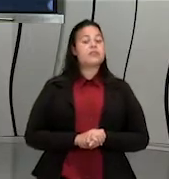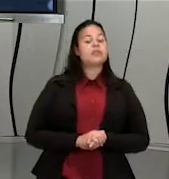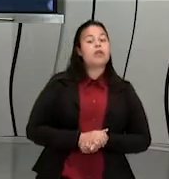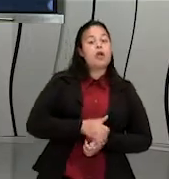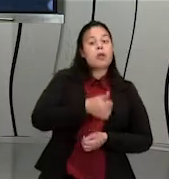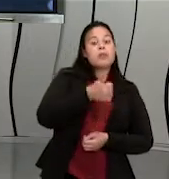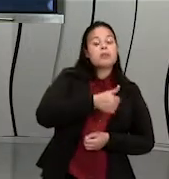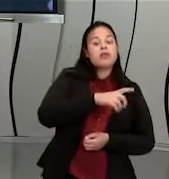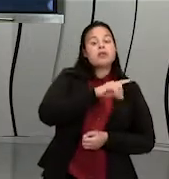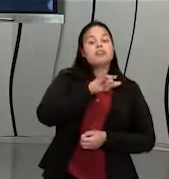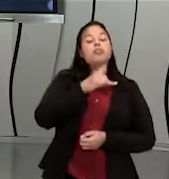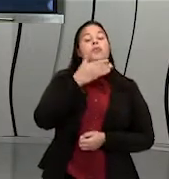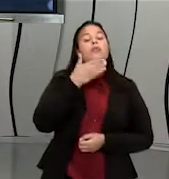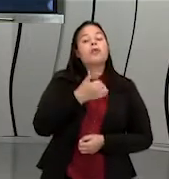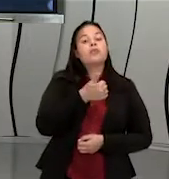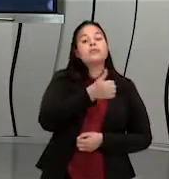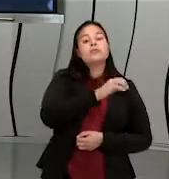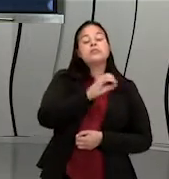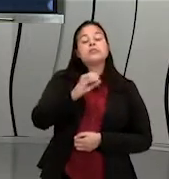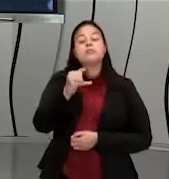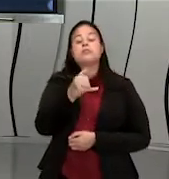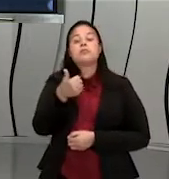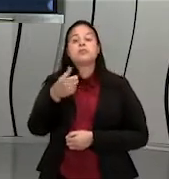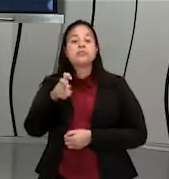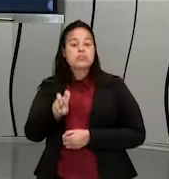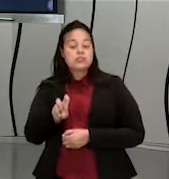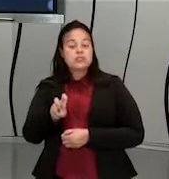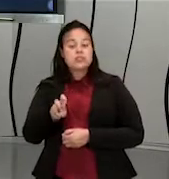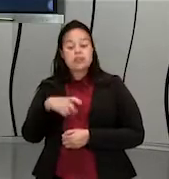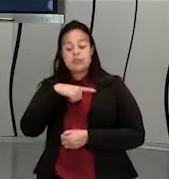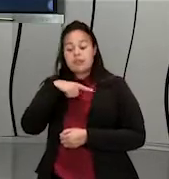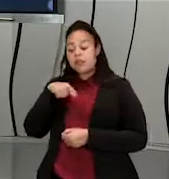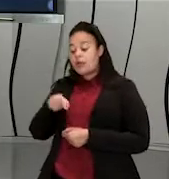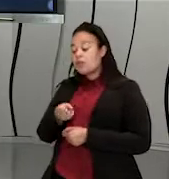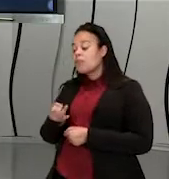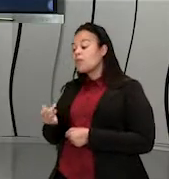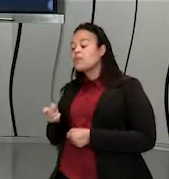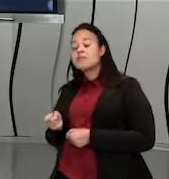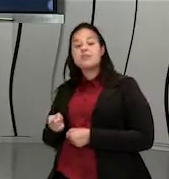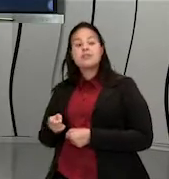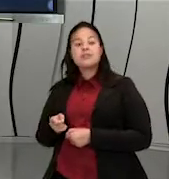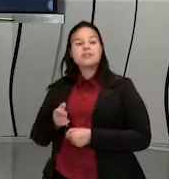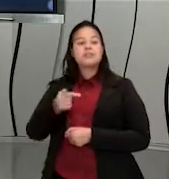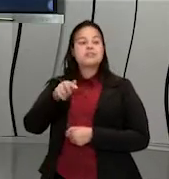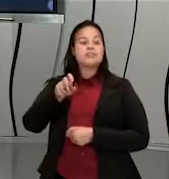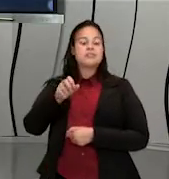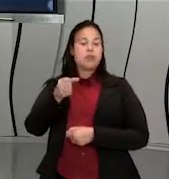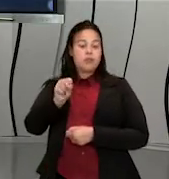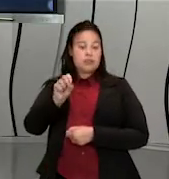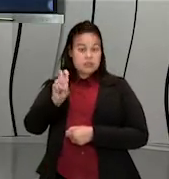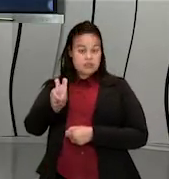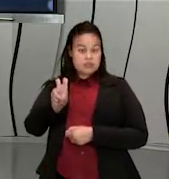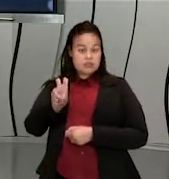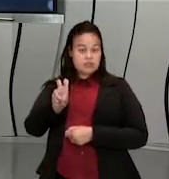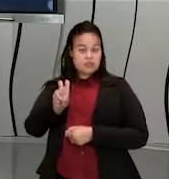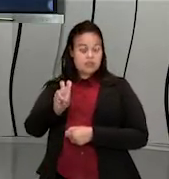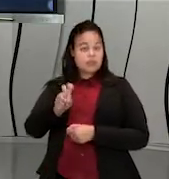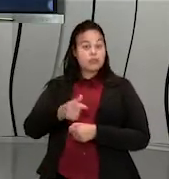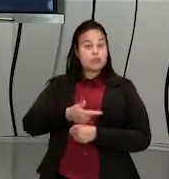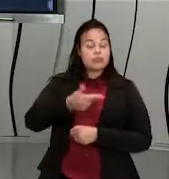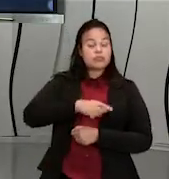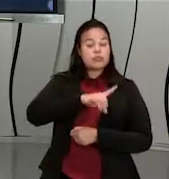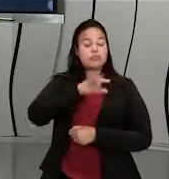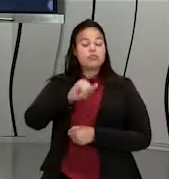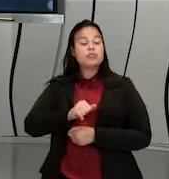quanto sobrou no estoque? Então, 100 menos 15, 85. No segundo dia, foram vendidos 50 desse saldo.